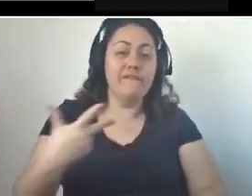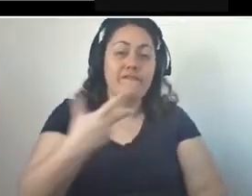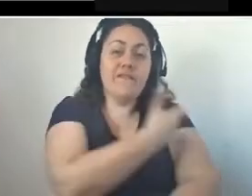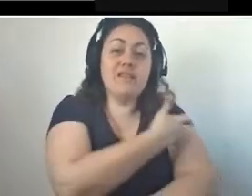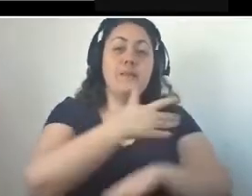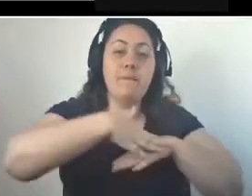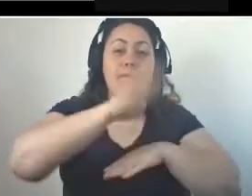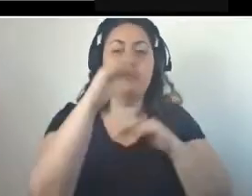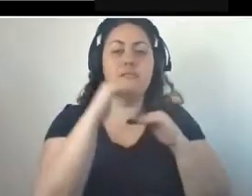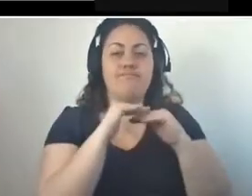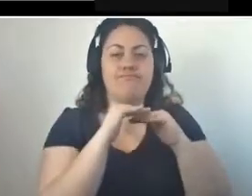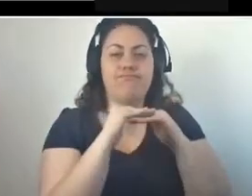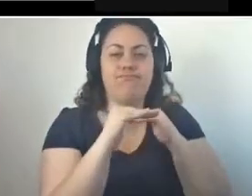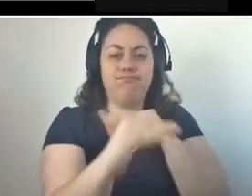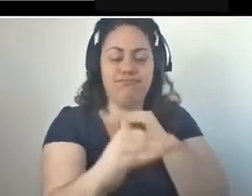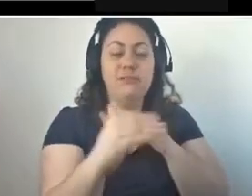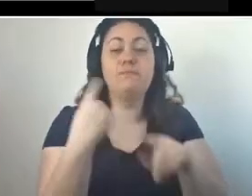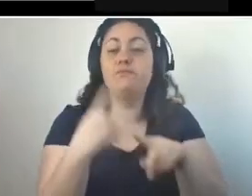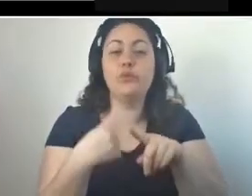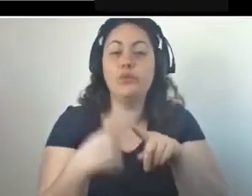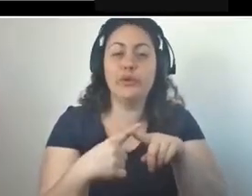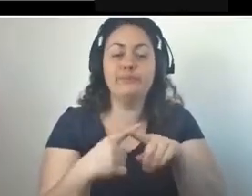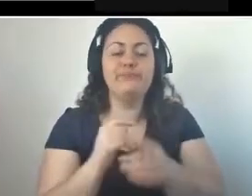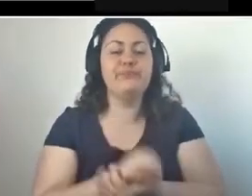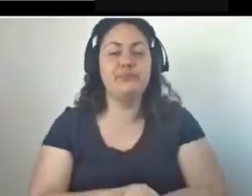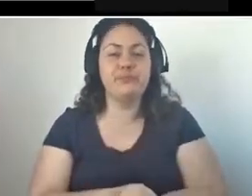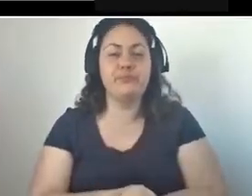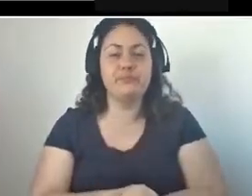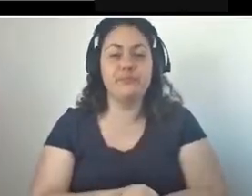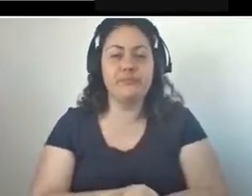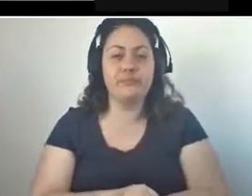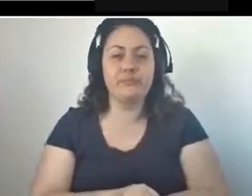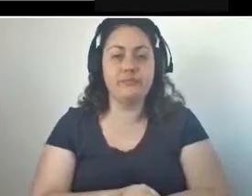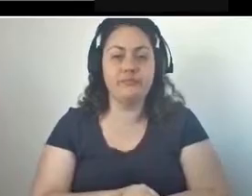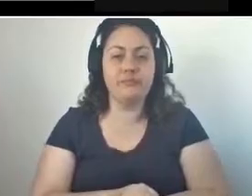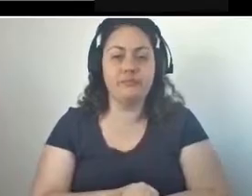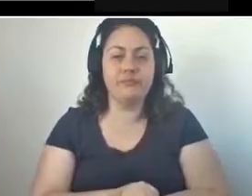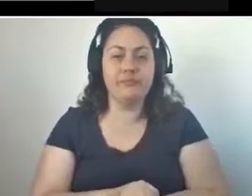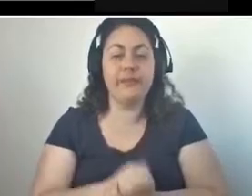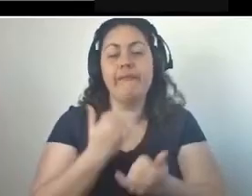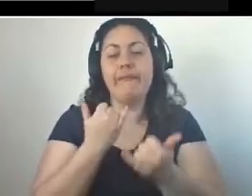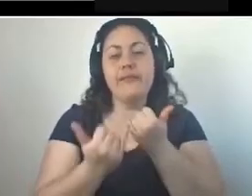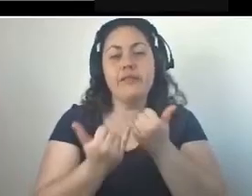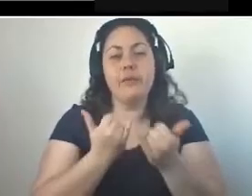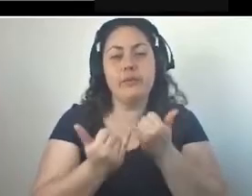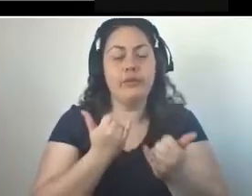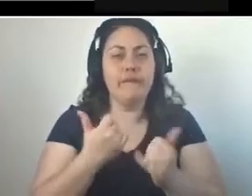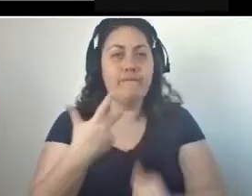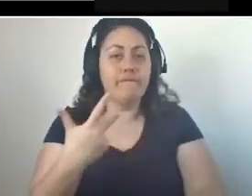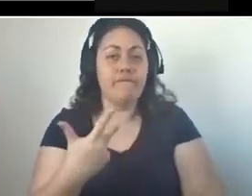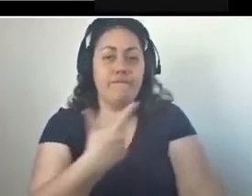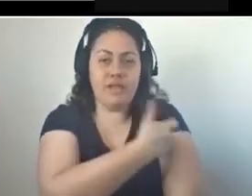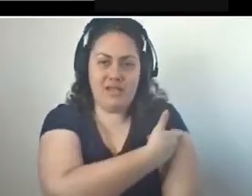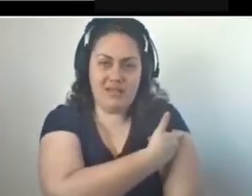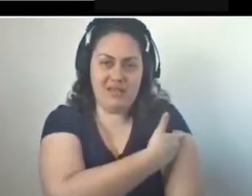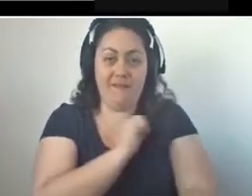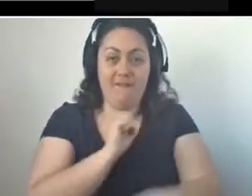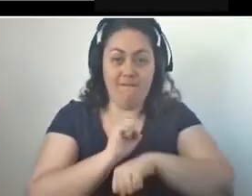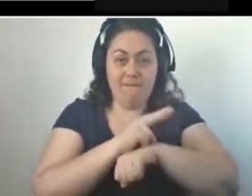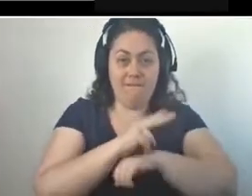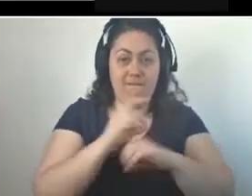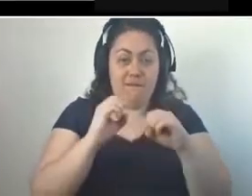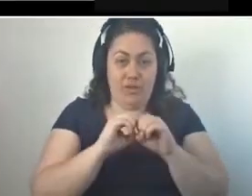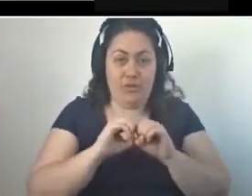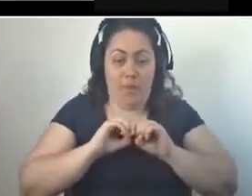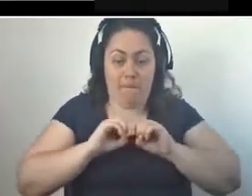conseguem anular, né, ou fugir das ferramentas evolutivas que os vírus